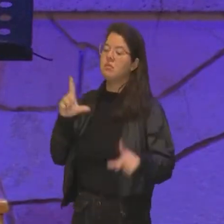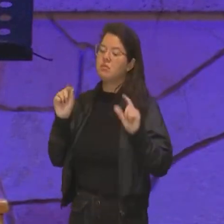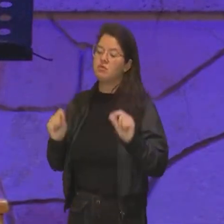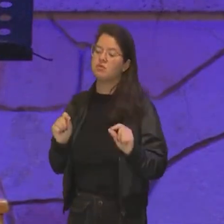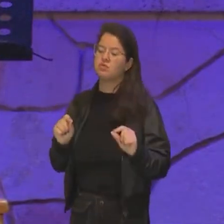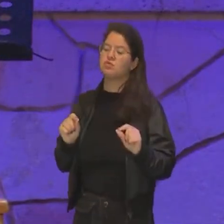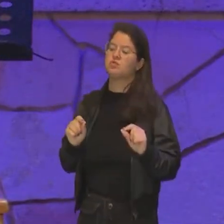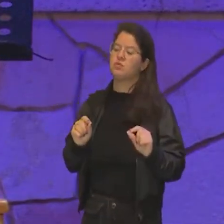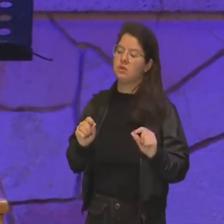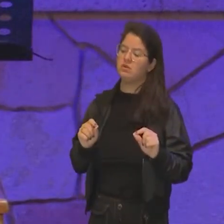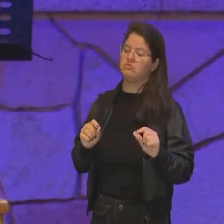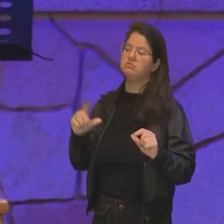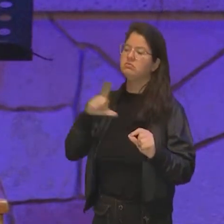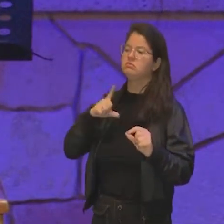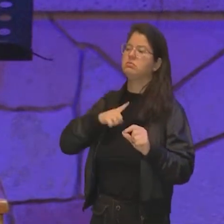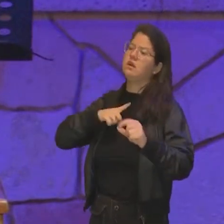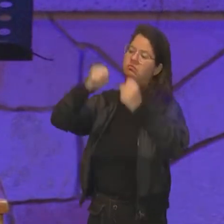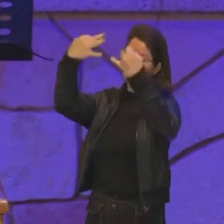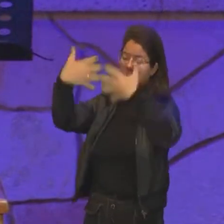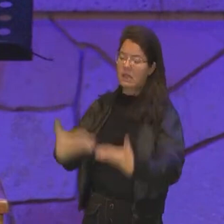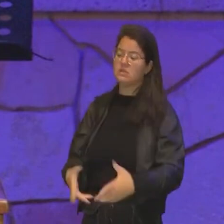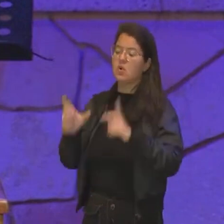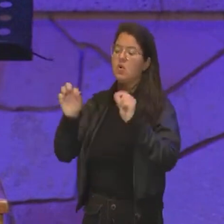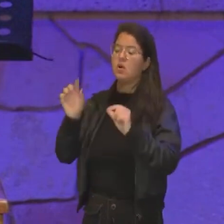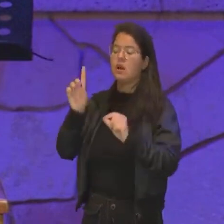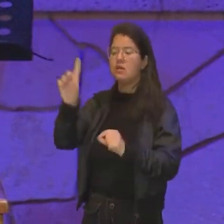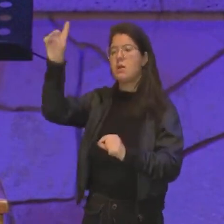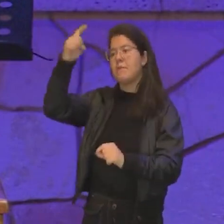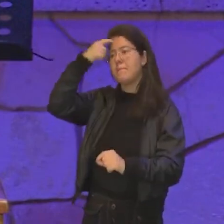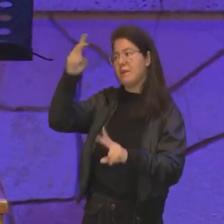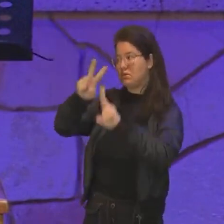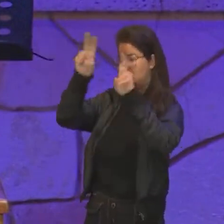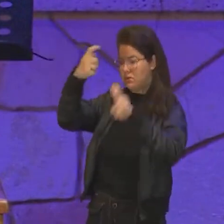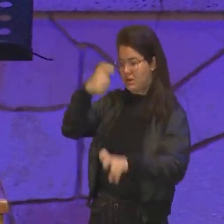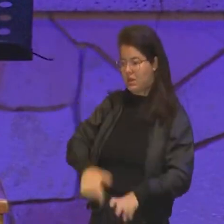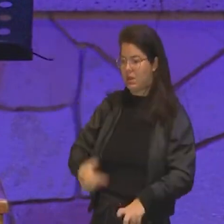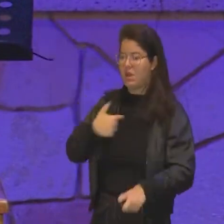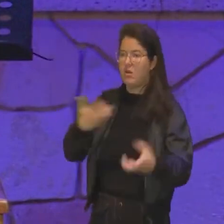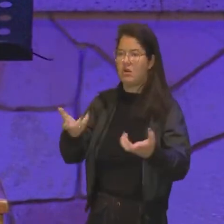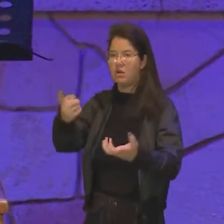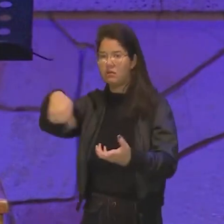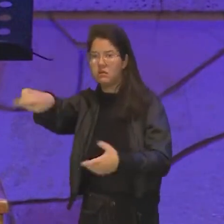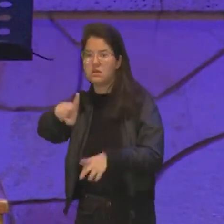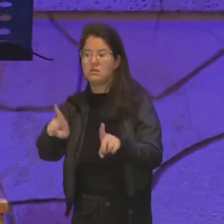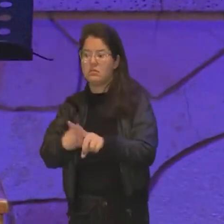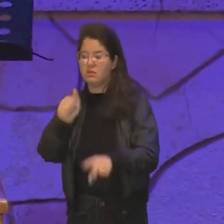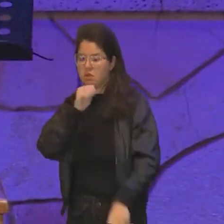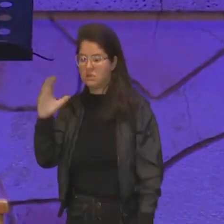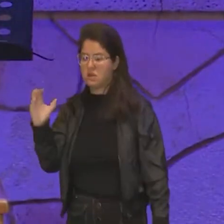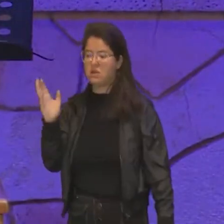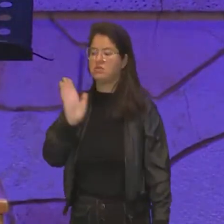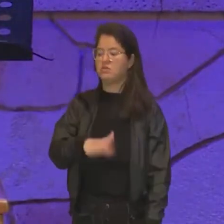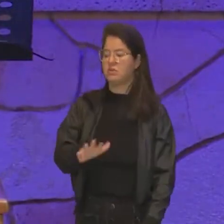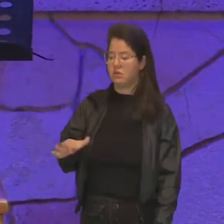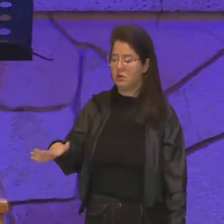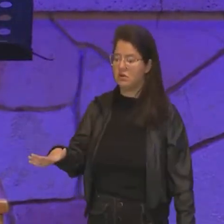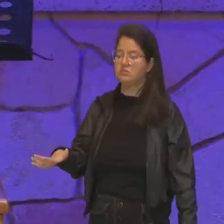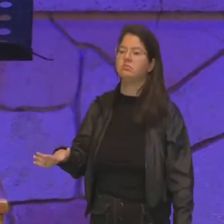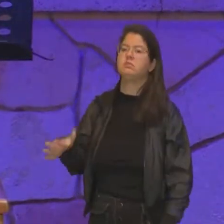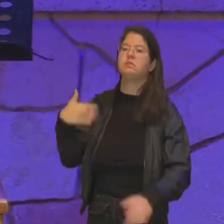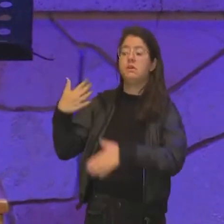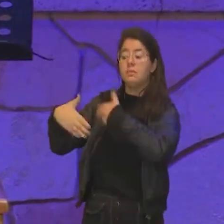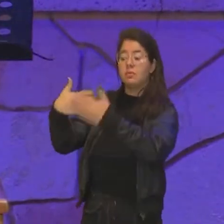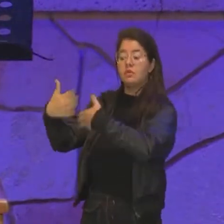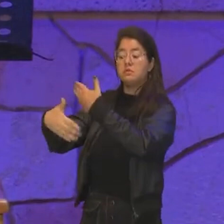pouco do que Deus pensa a nosso respeito. Eu gostaria que vocês, os nossos adolescentes, que as nossas crianças, nesse processo